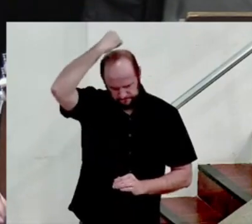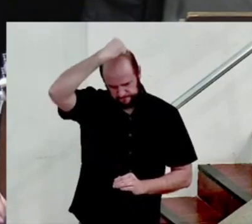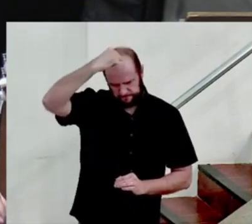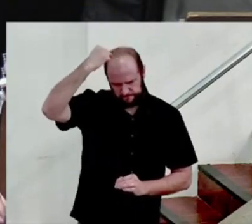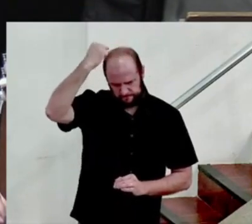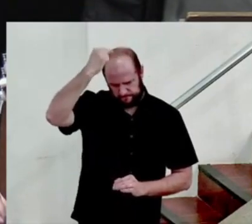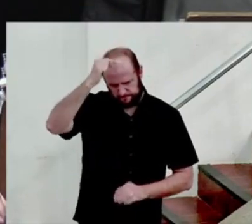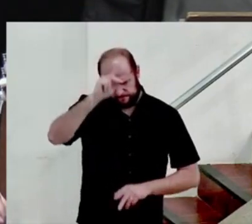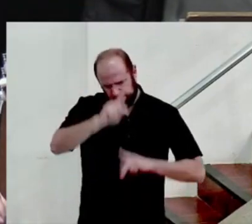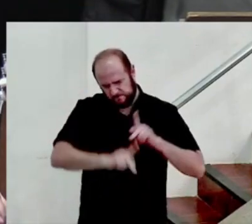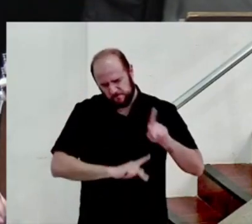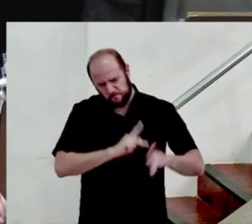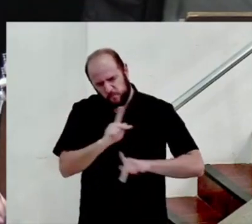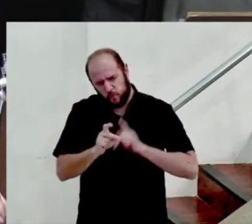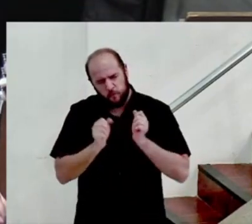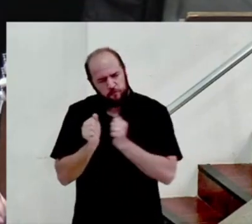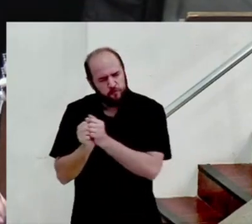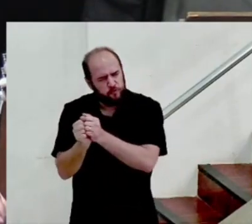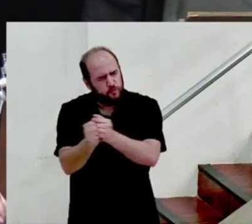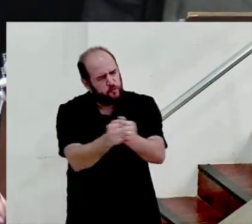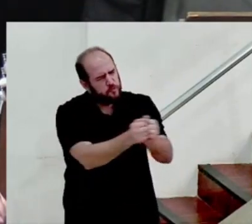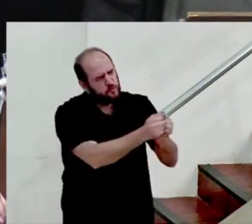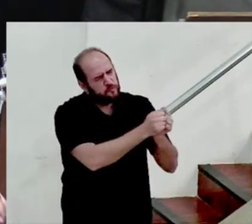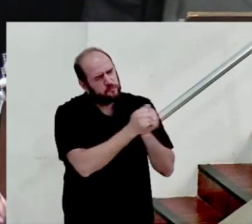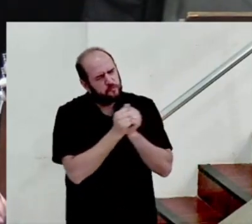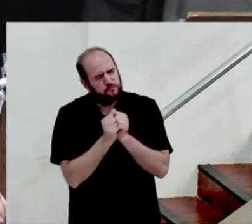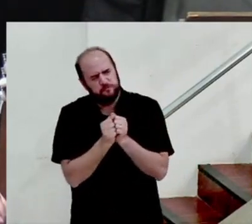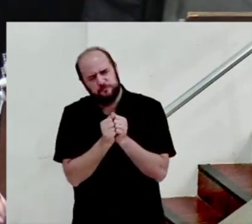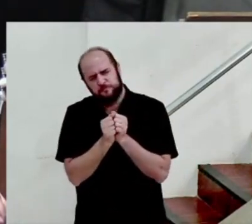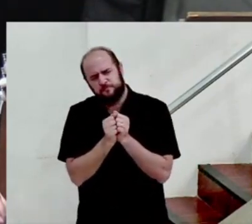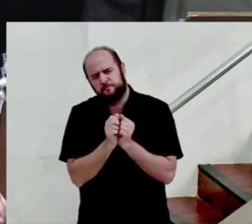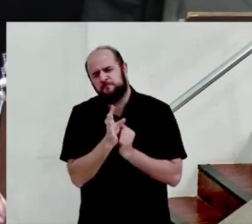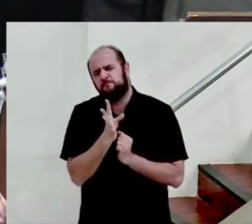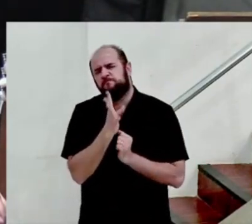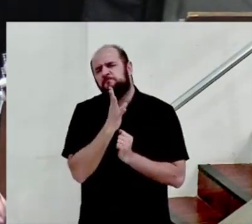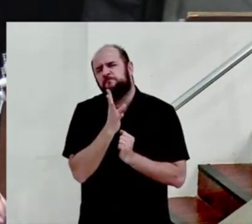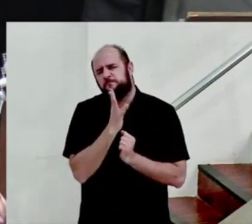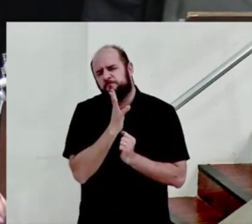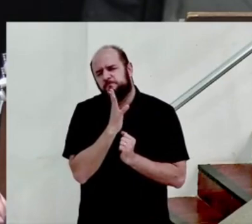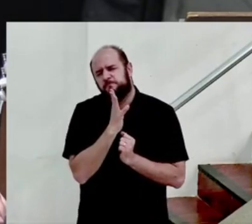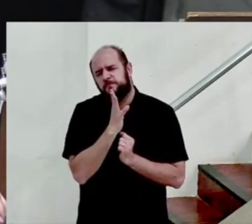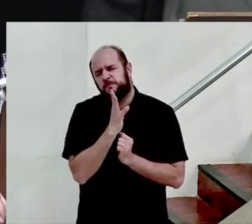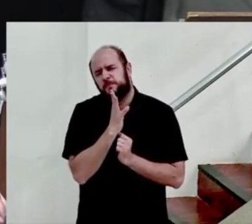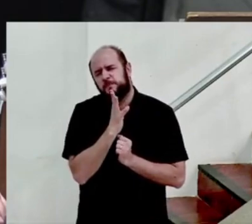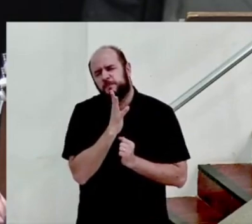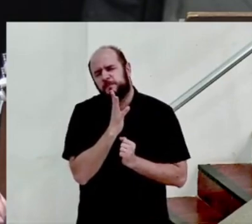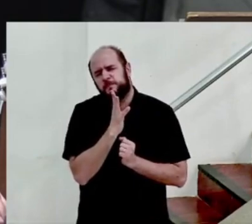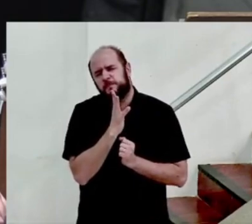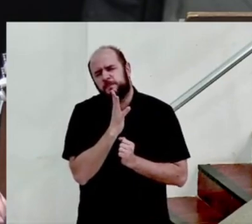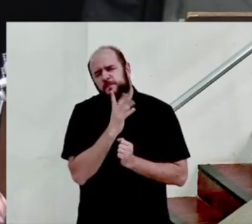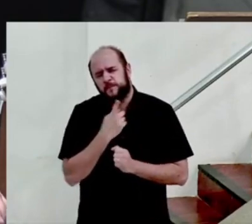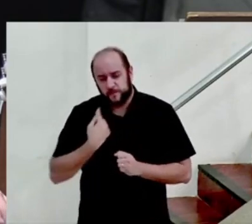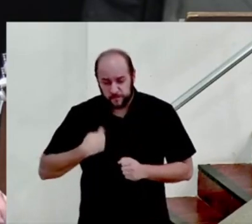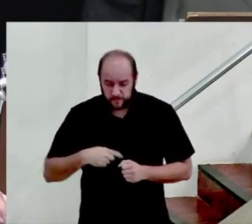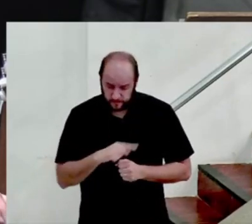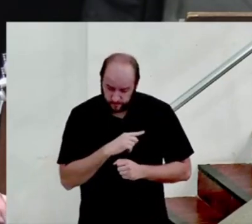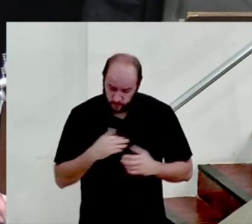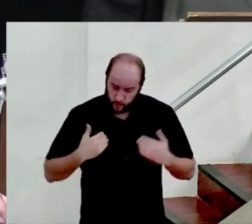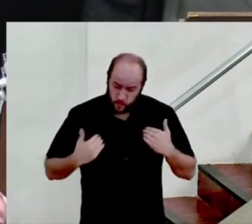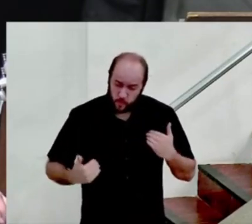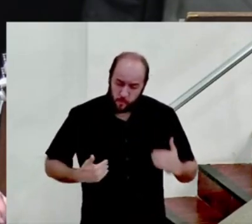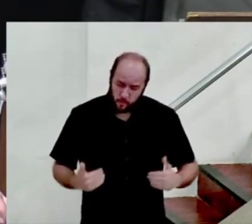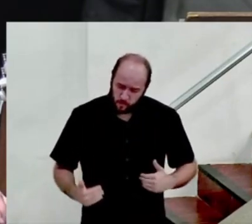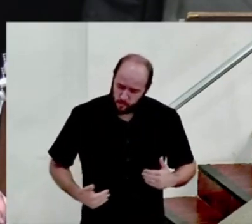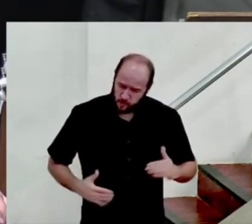Teu povo congregado reconhece que faz parte de um corpo